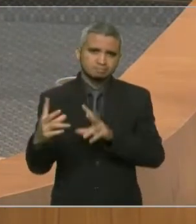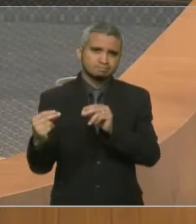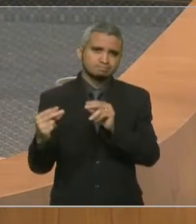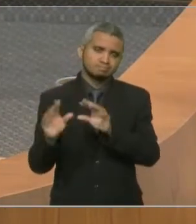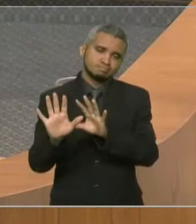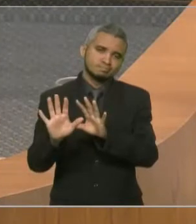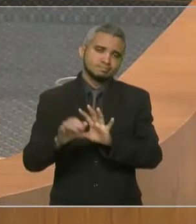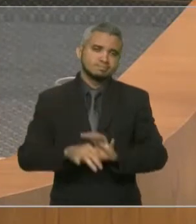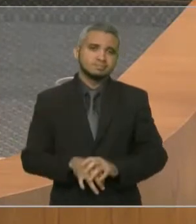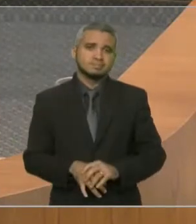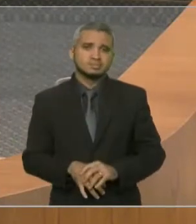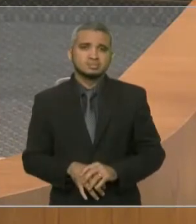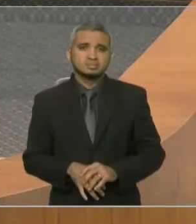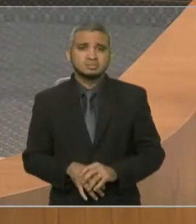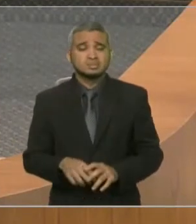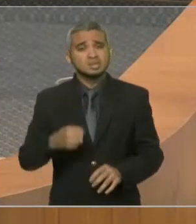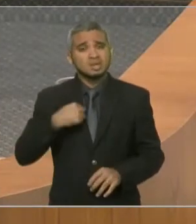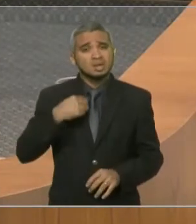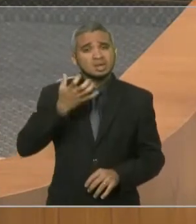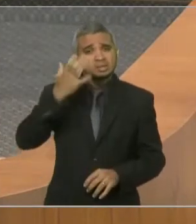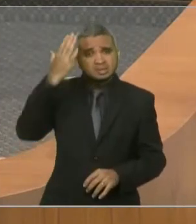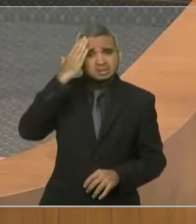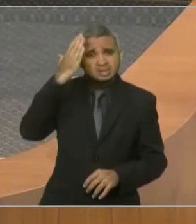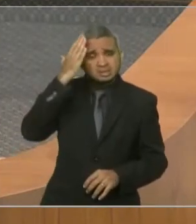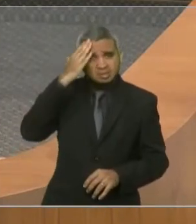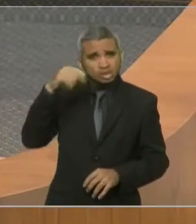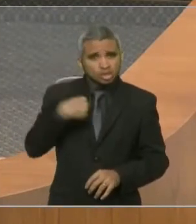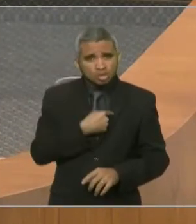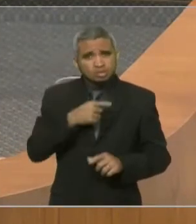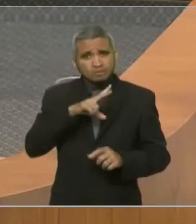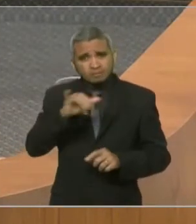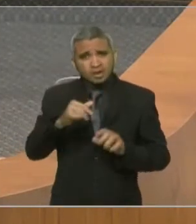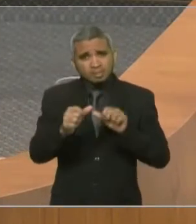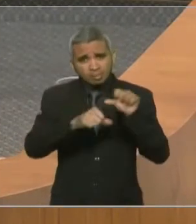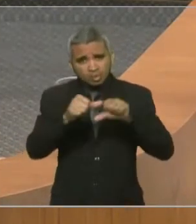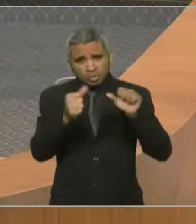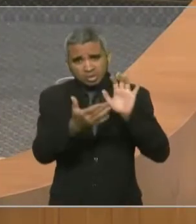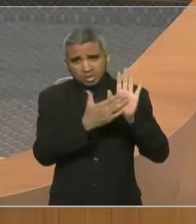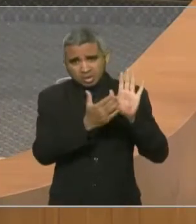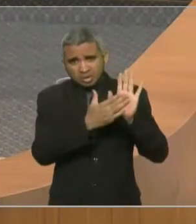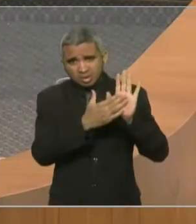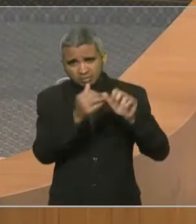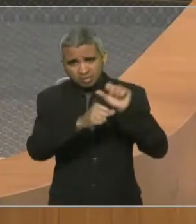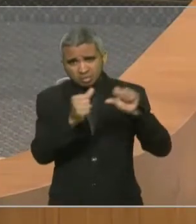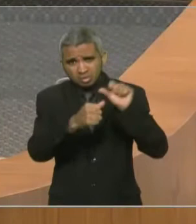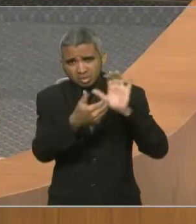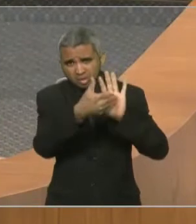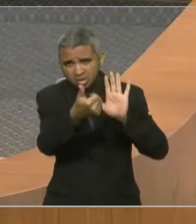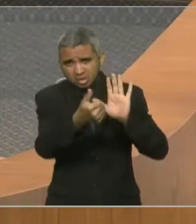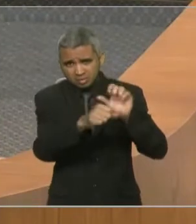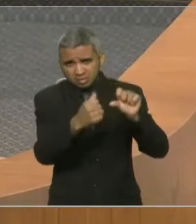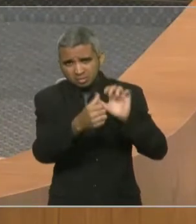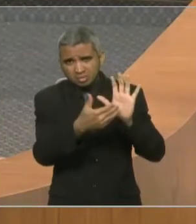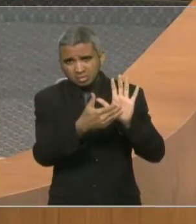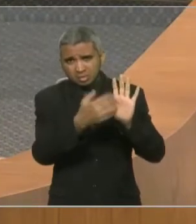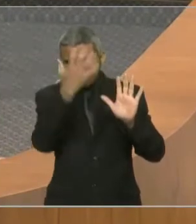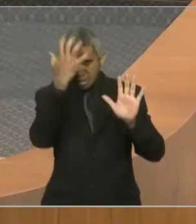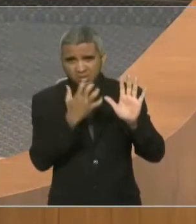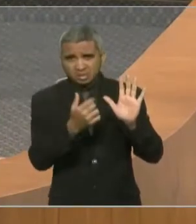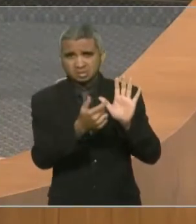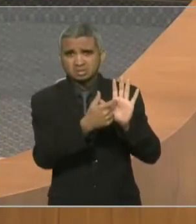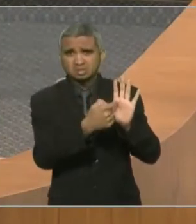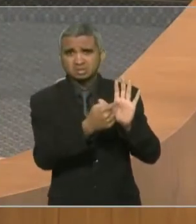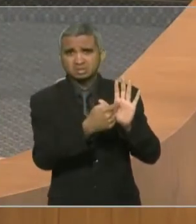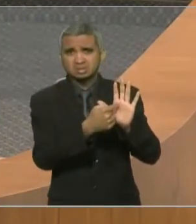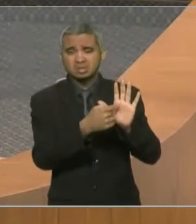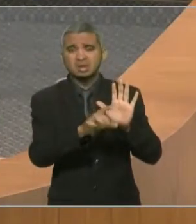vai mudar essa situação ou não, porque isso aqui é um erro grave, gravíssimo. Nesta lei diz o